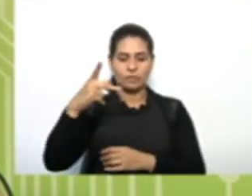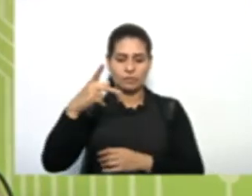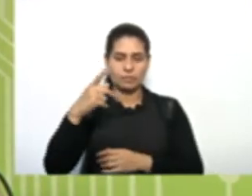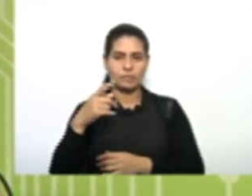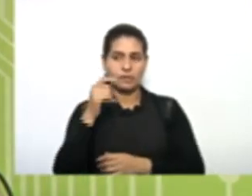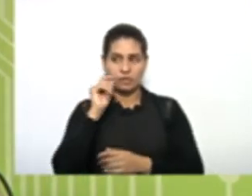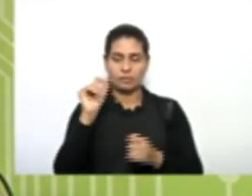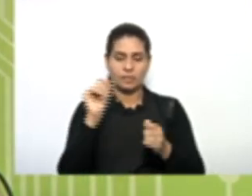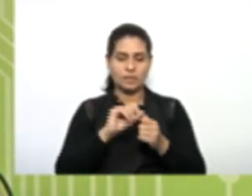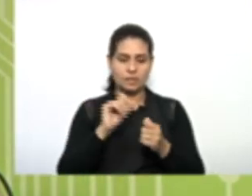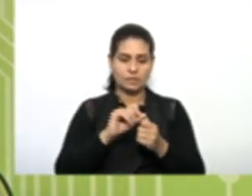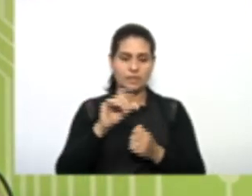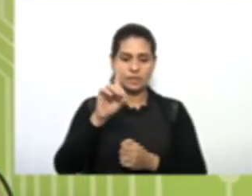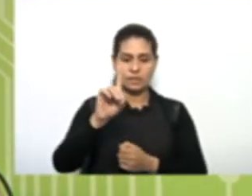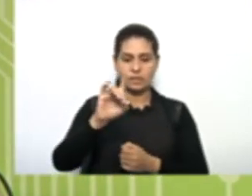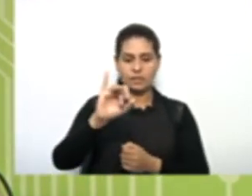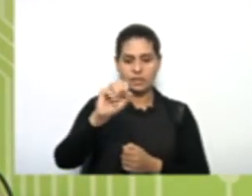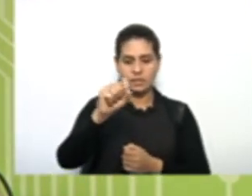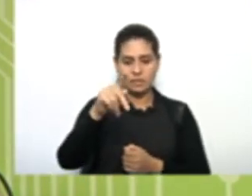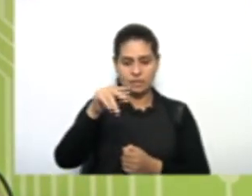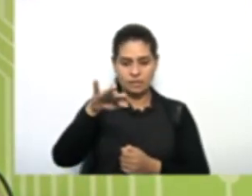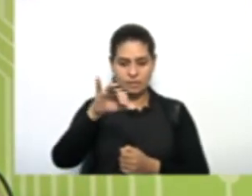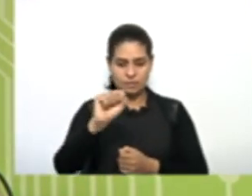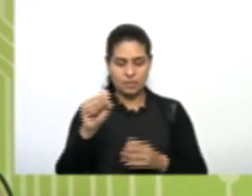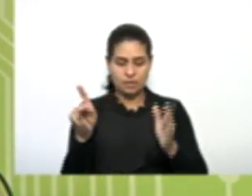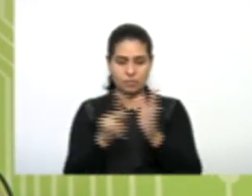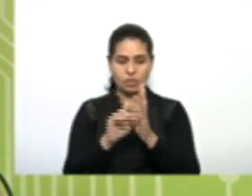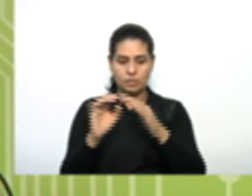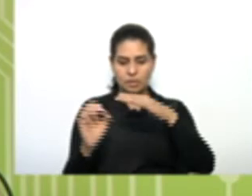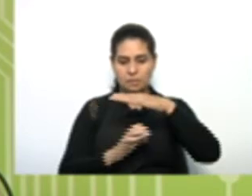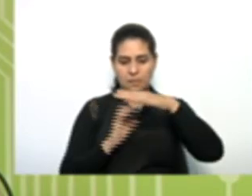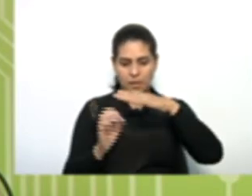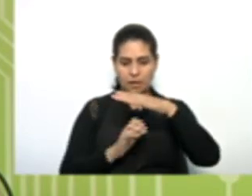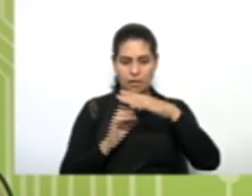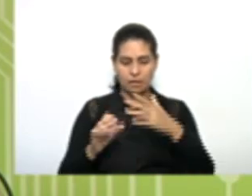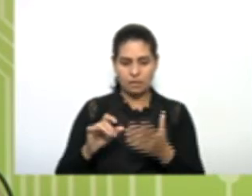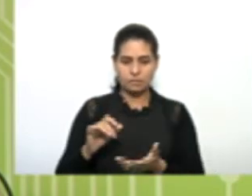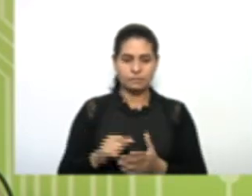cobrir as despesas das empresas, né?